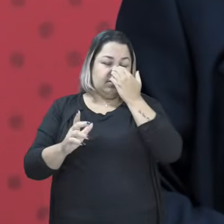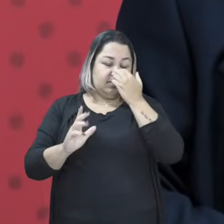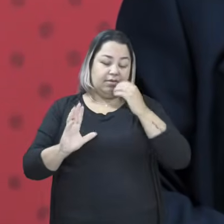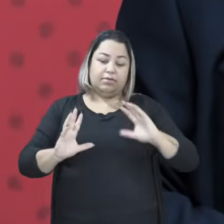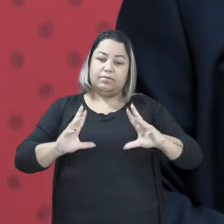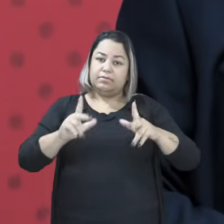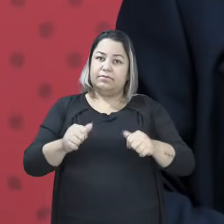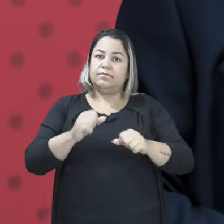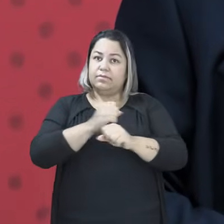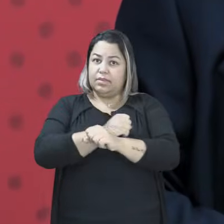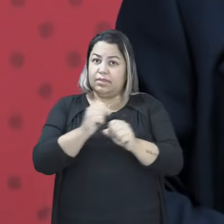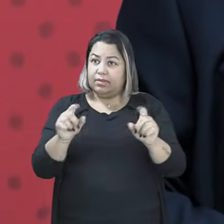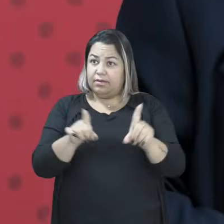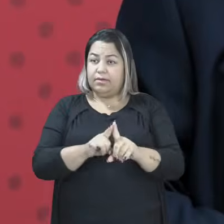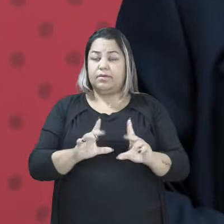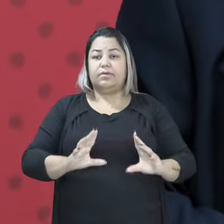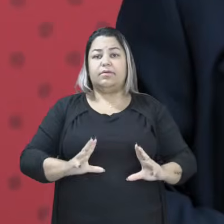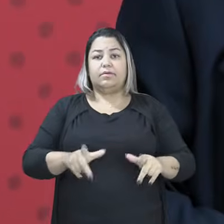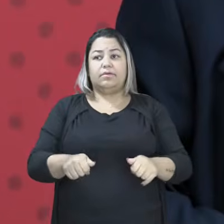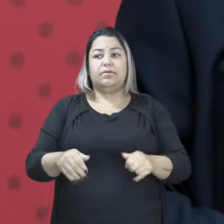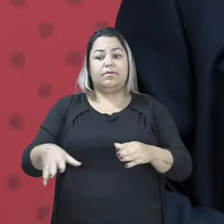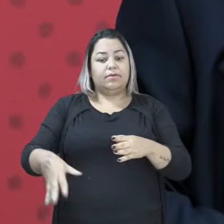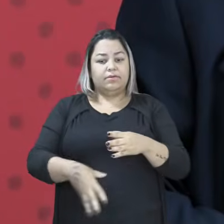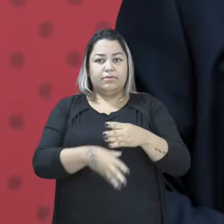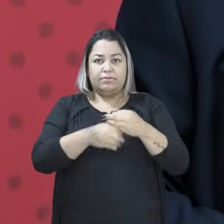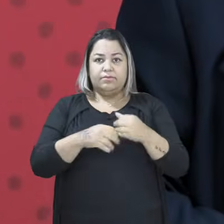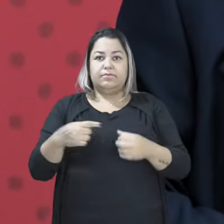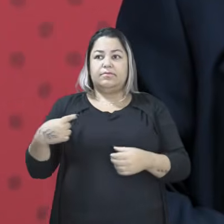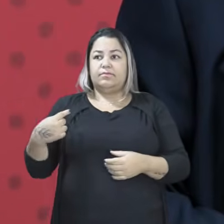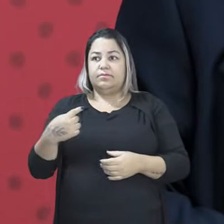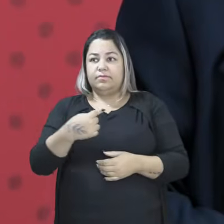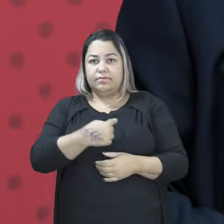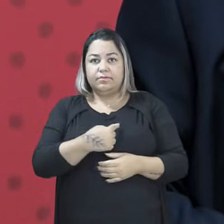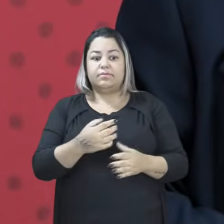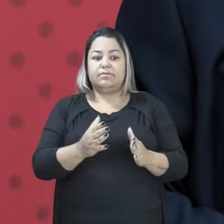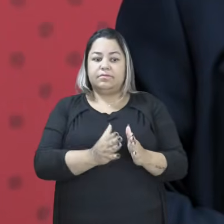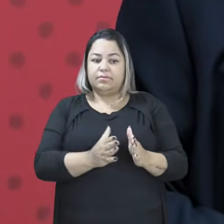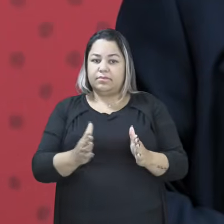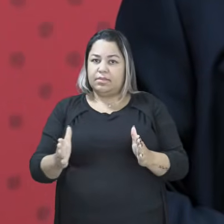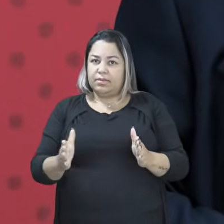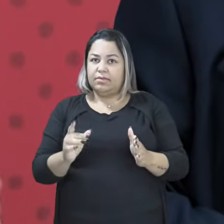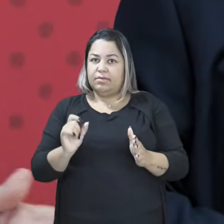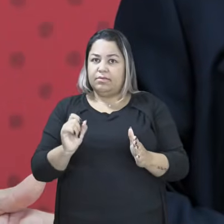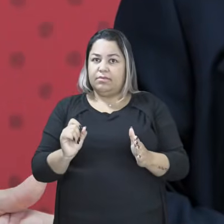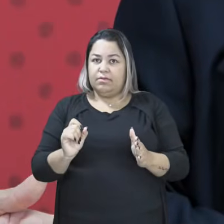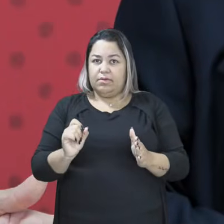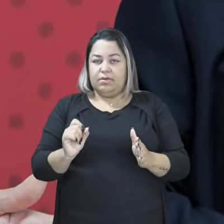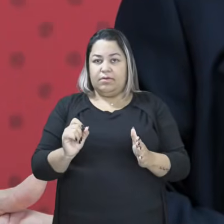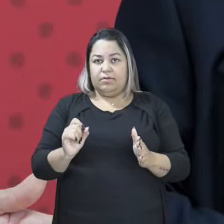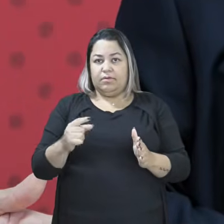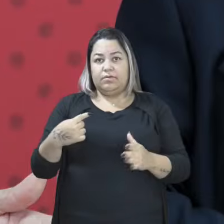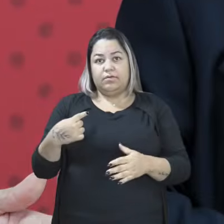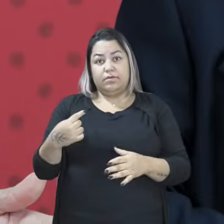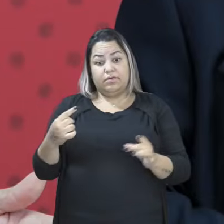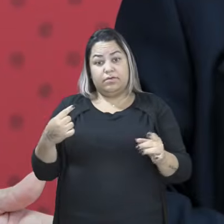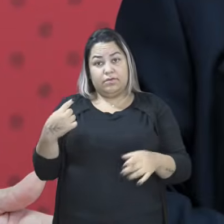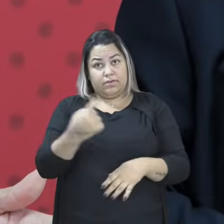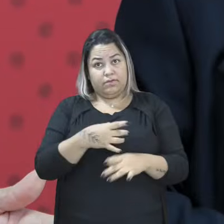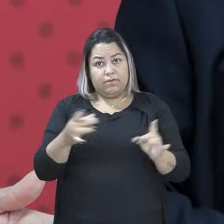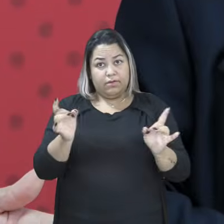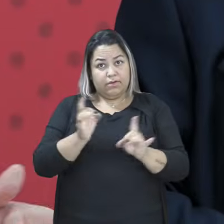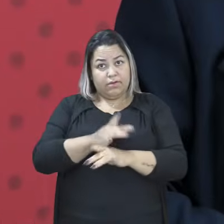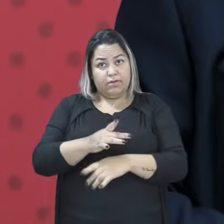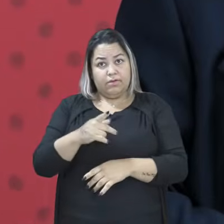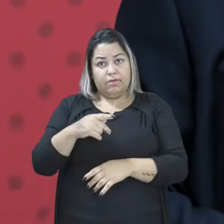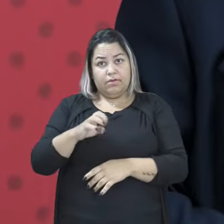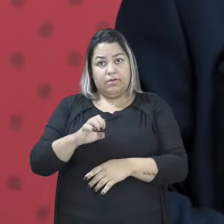de estarem compondo as nossas instâncias, mas é um processo. Nós terminamos o PED esse